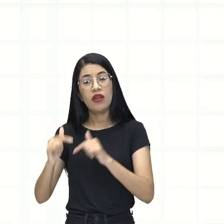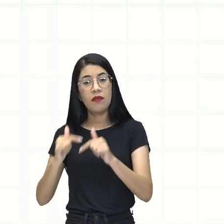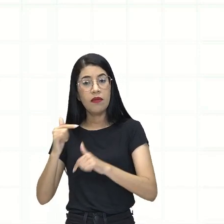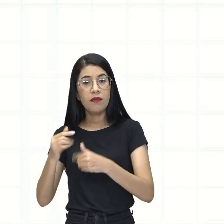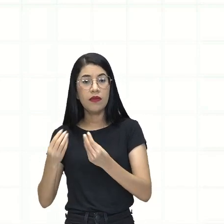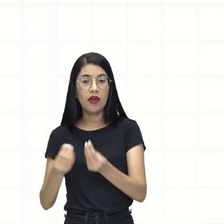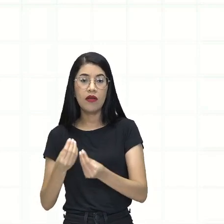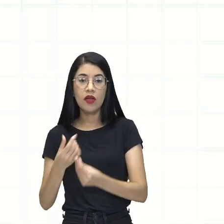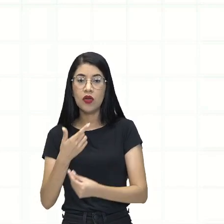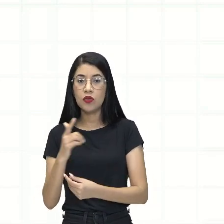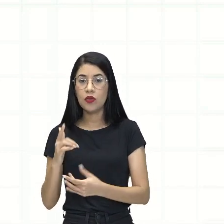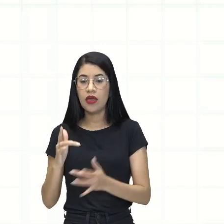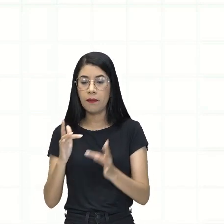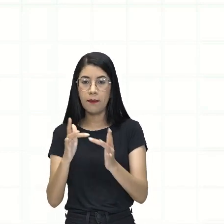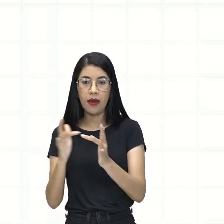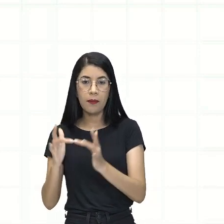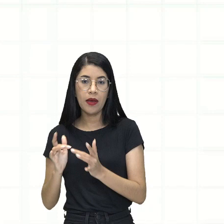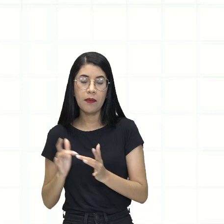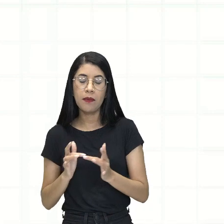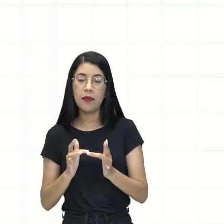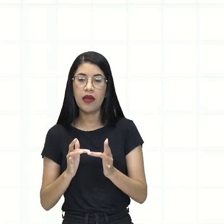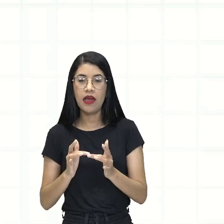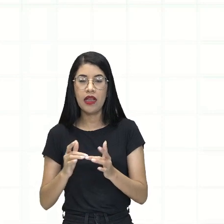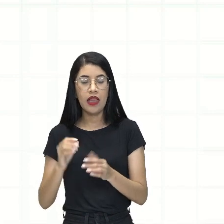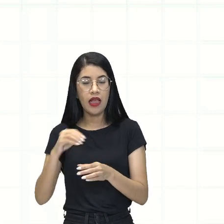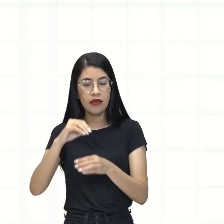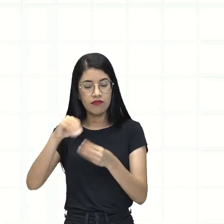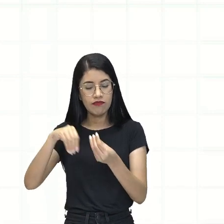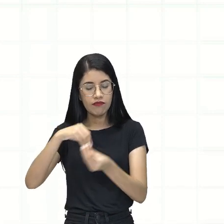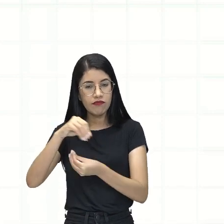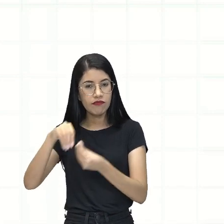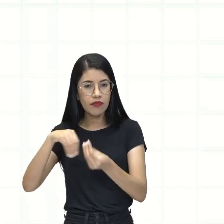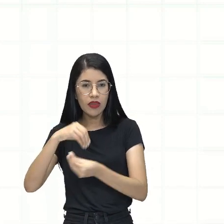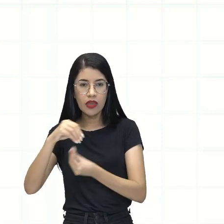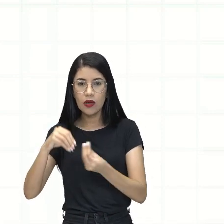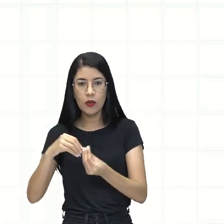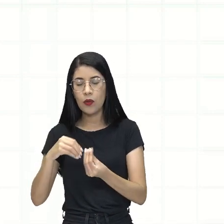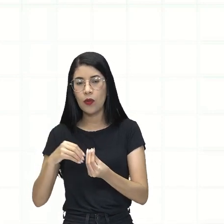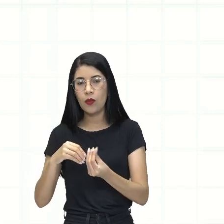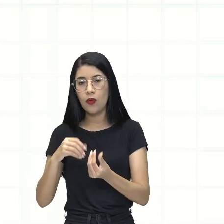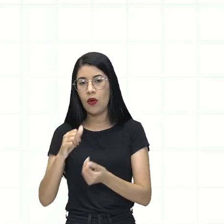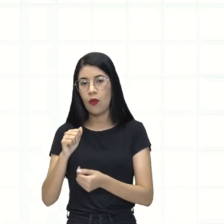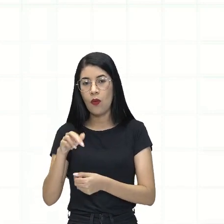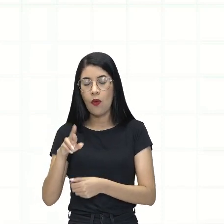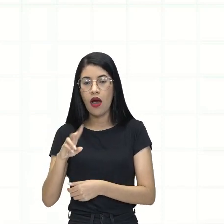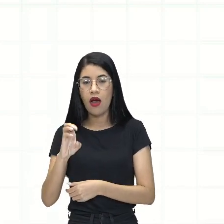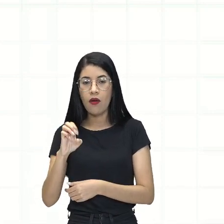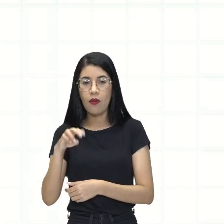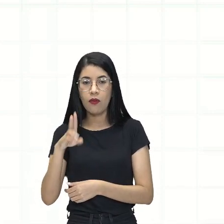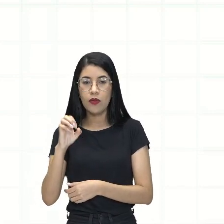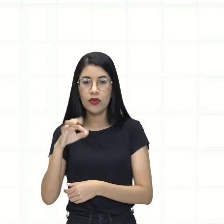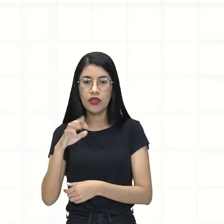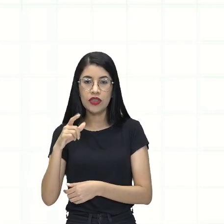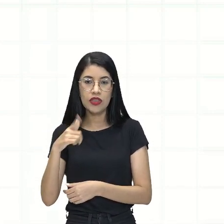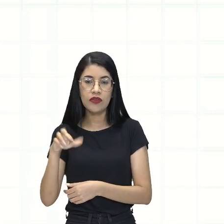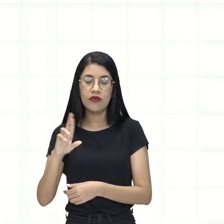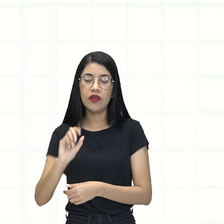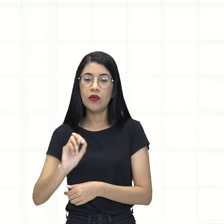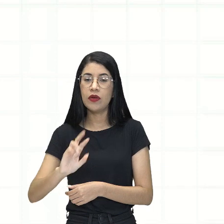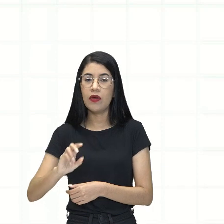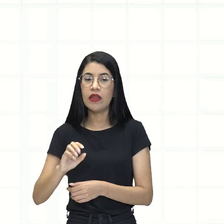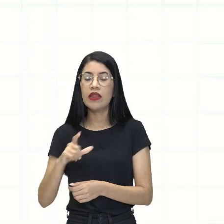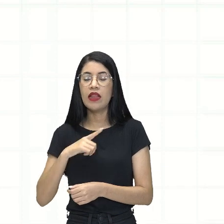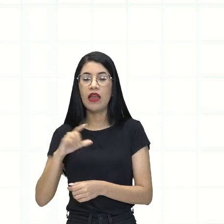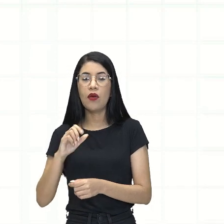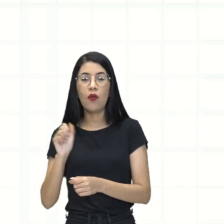entra em contato com os produtos da combustão da mistura, né, com o ar combustível. É uma mistura ar e